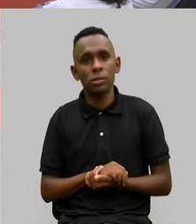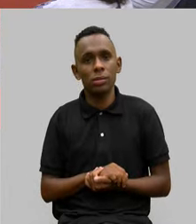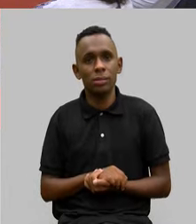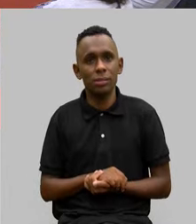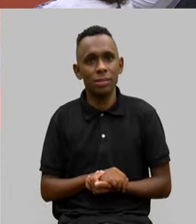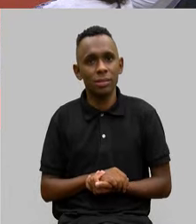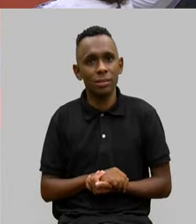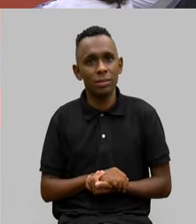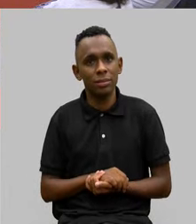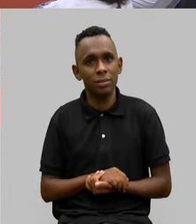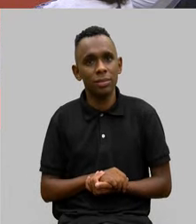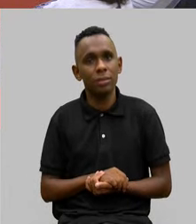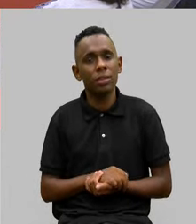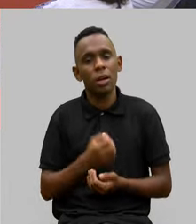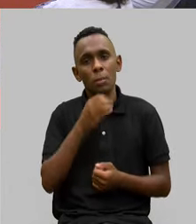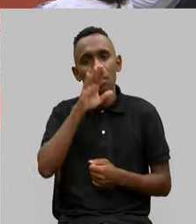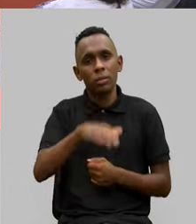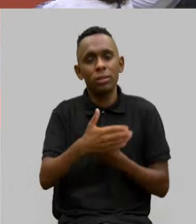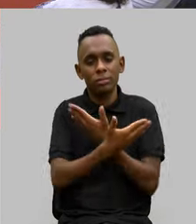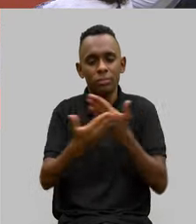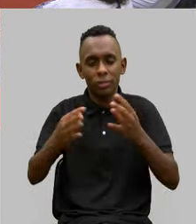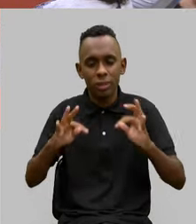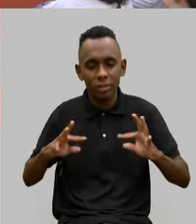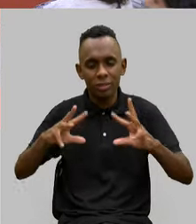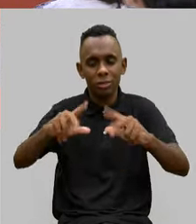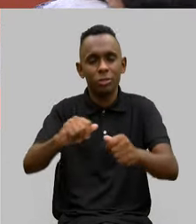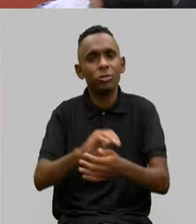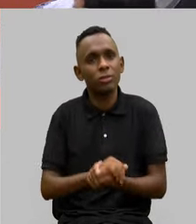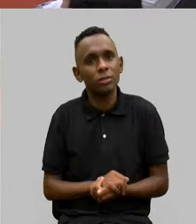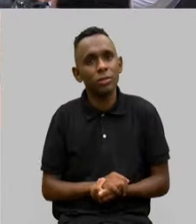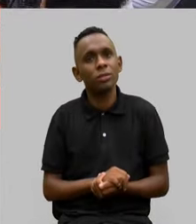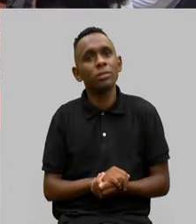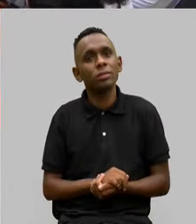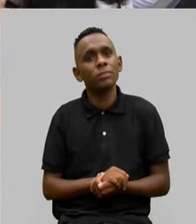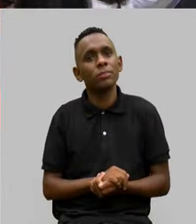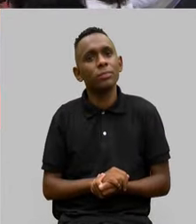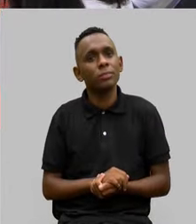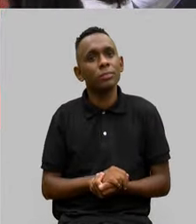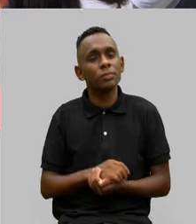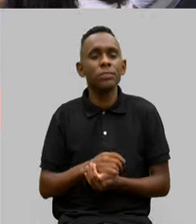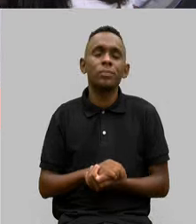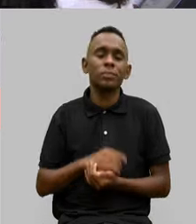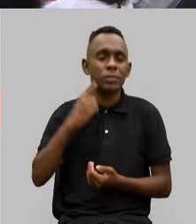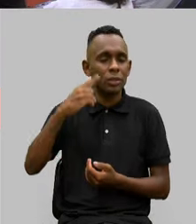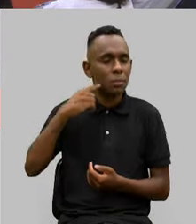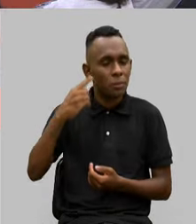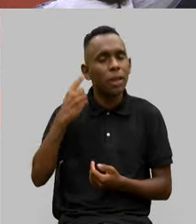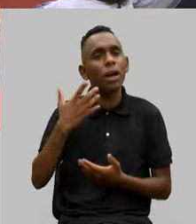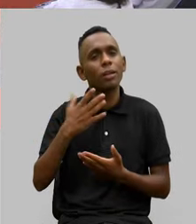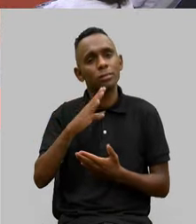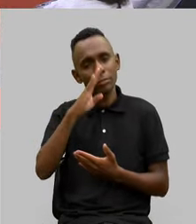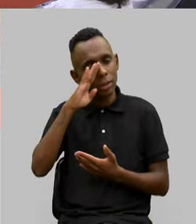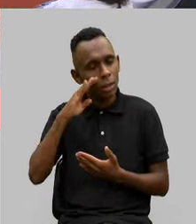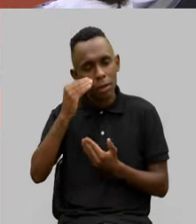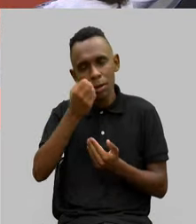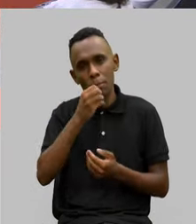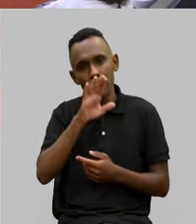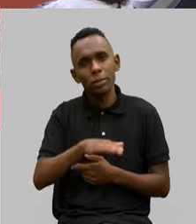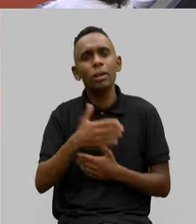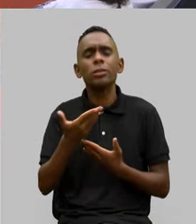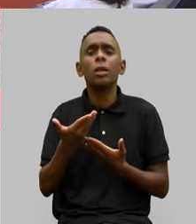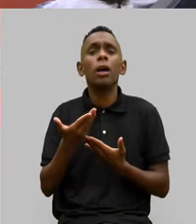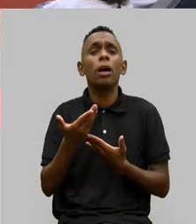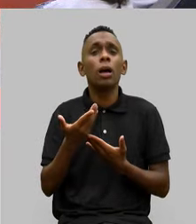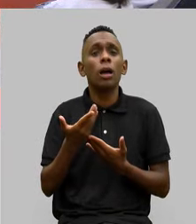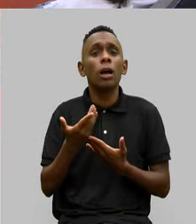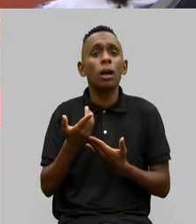criminal Boa tarde a todos boa tarde deputada Beatriz deputada Andreia Nossa eh da da